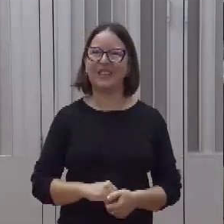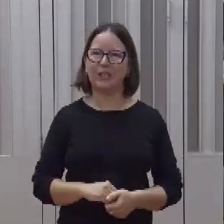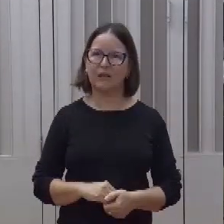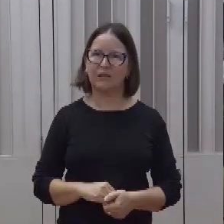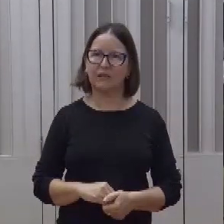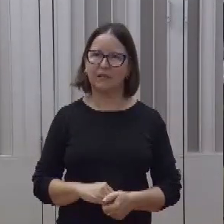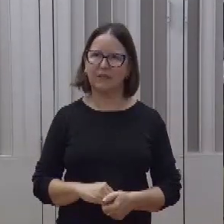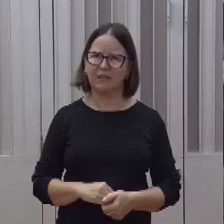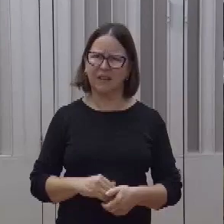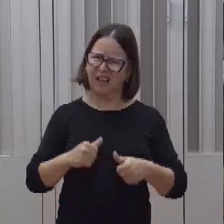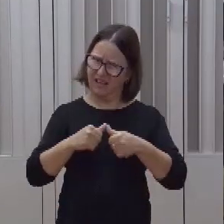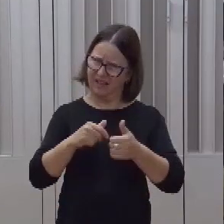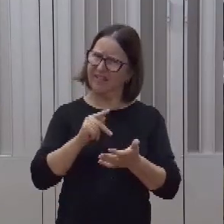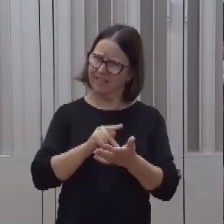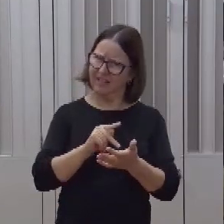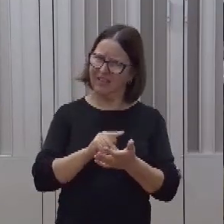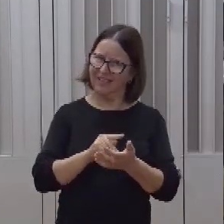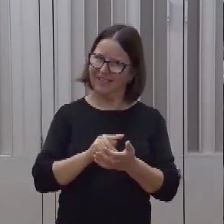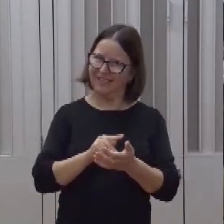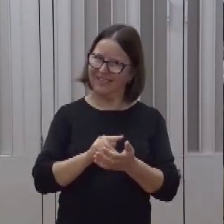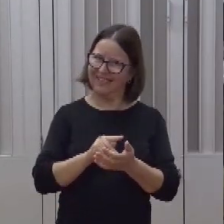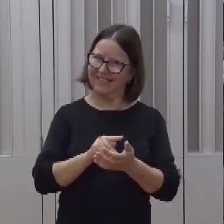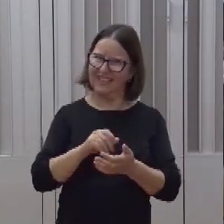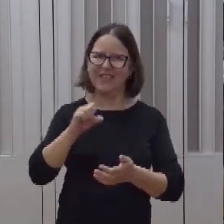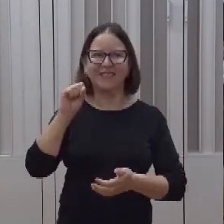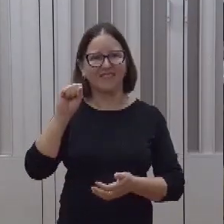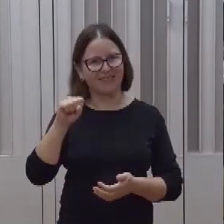Será que isso é verdade?